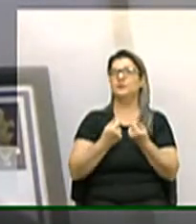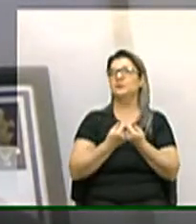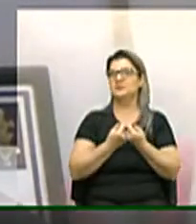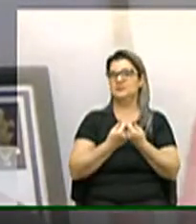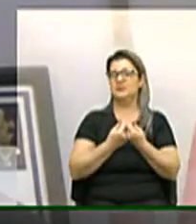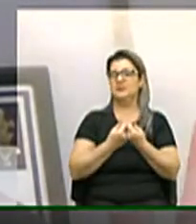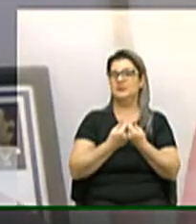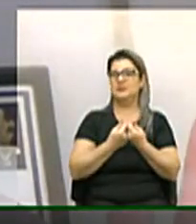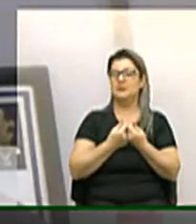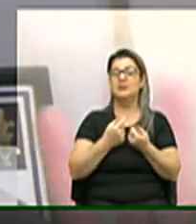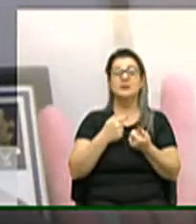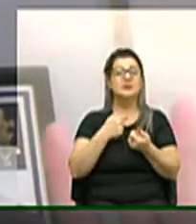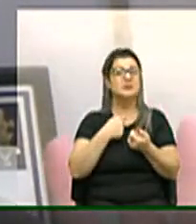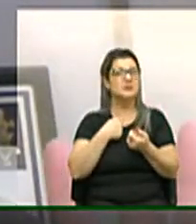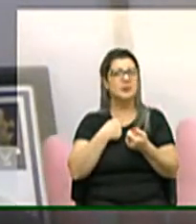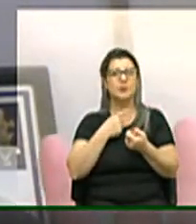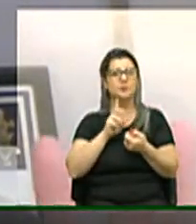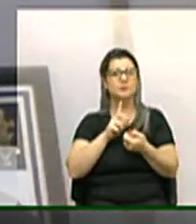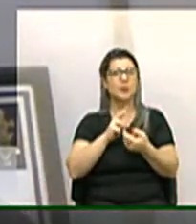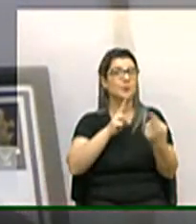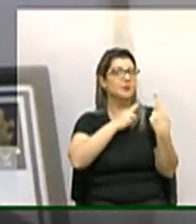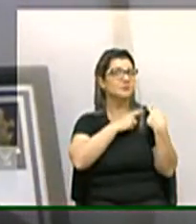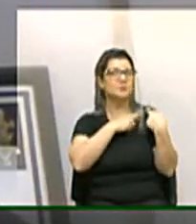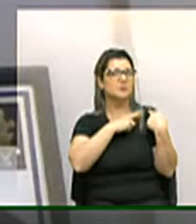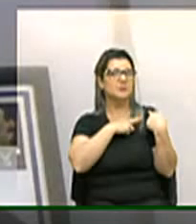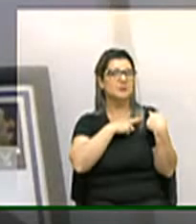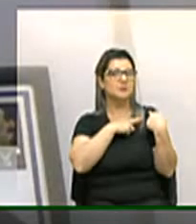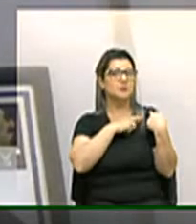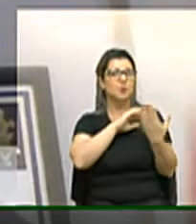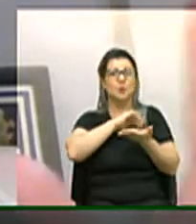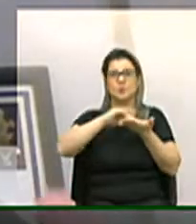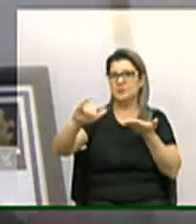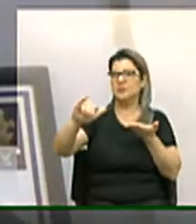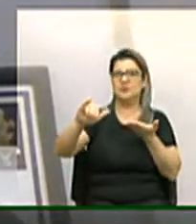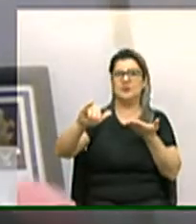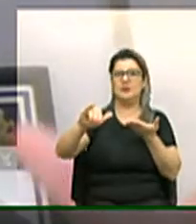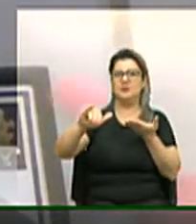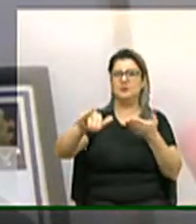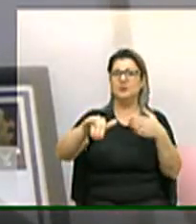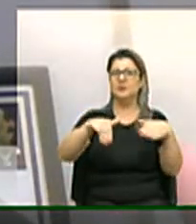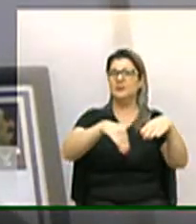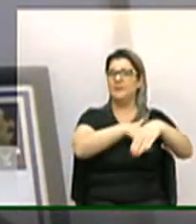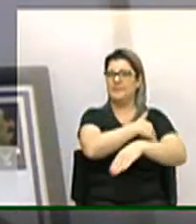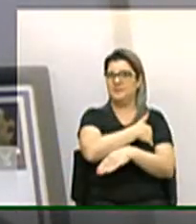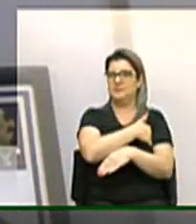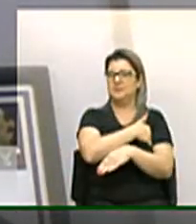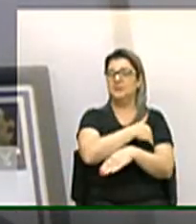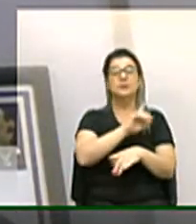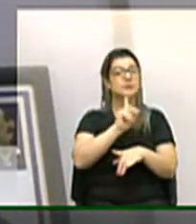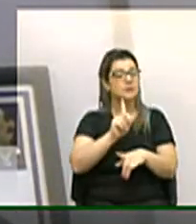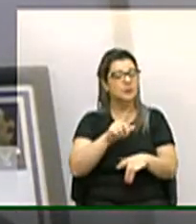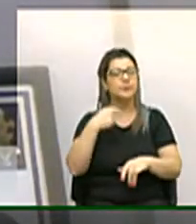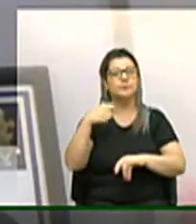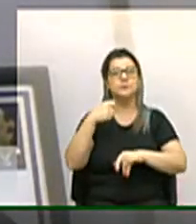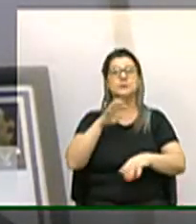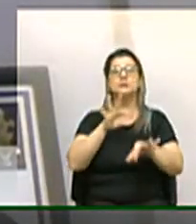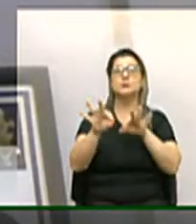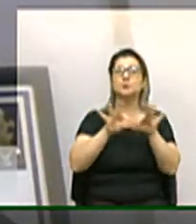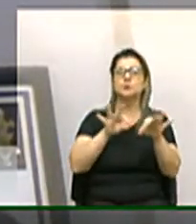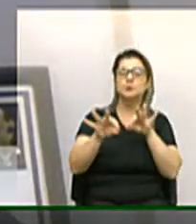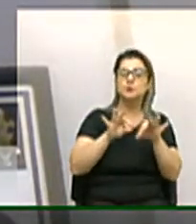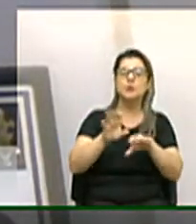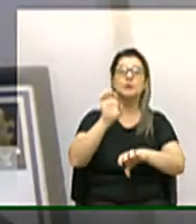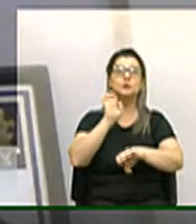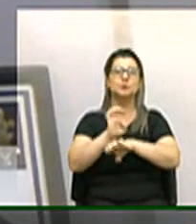eu nem responsabilizo aqui o secretário da pasta, né? Eu acho que precisa é um projeto do Estado que pense o